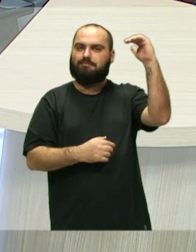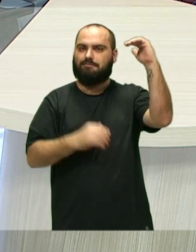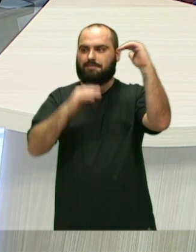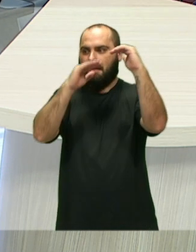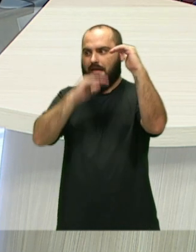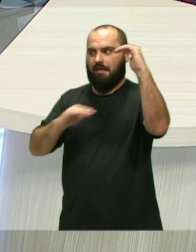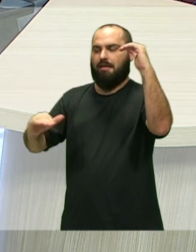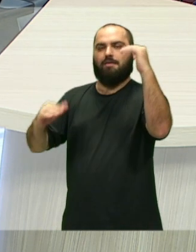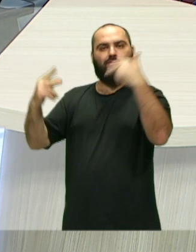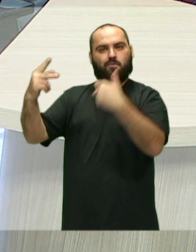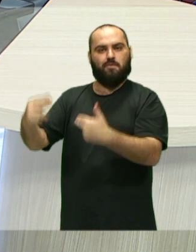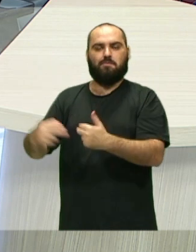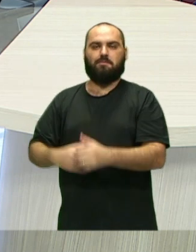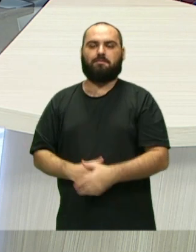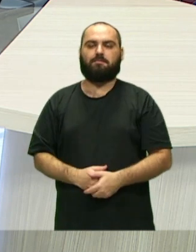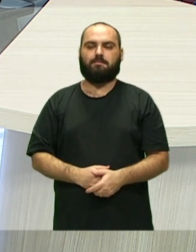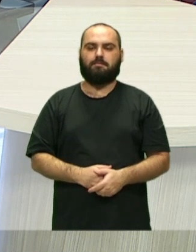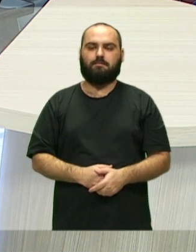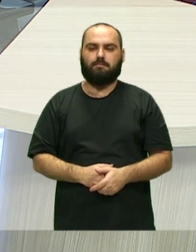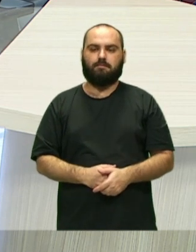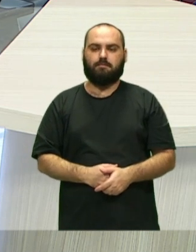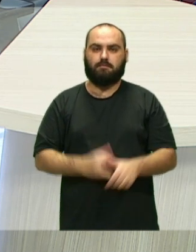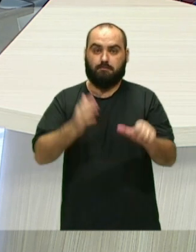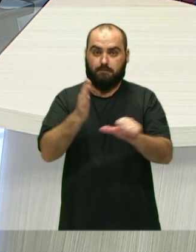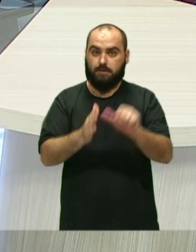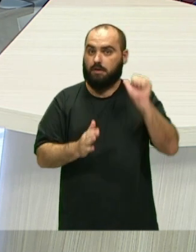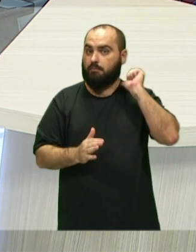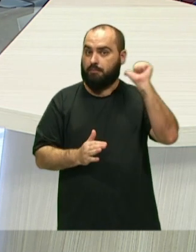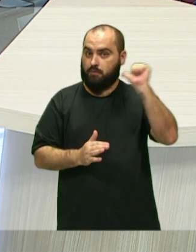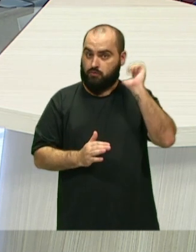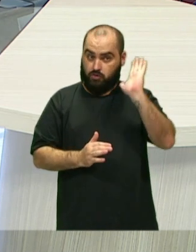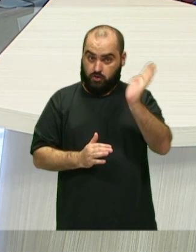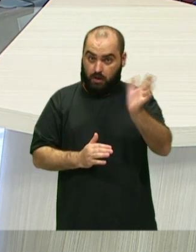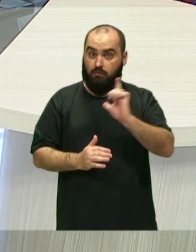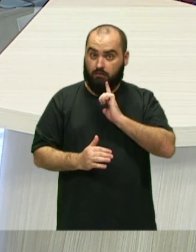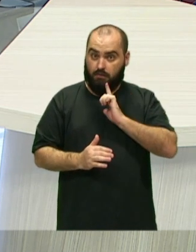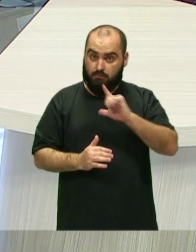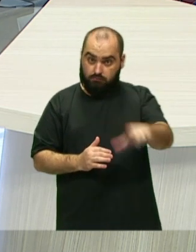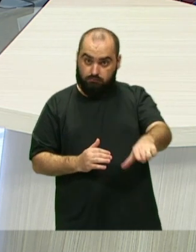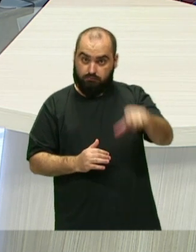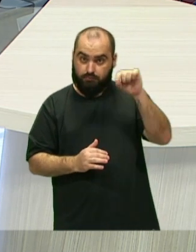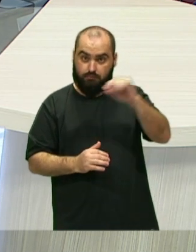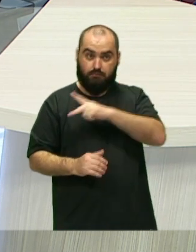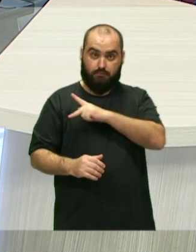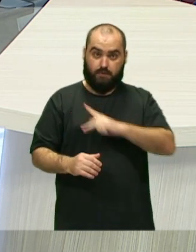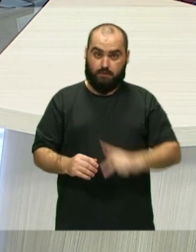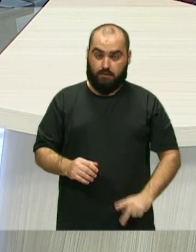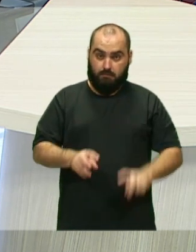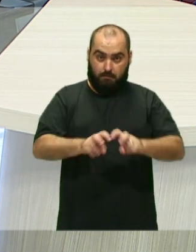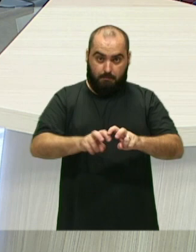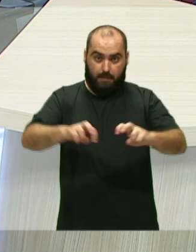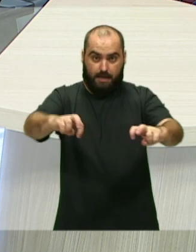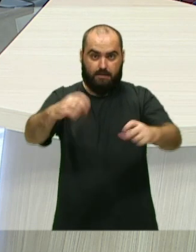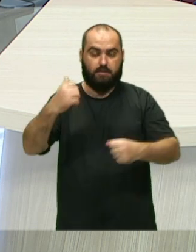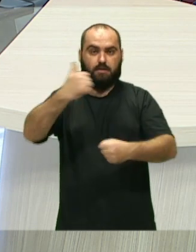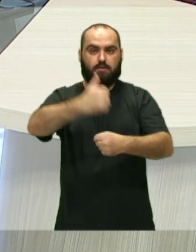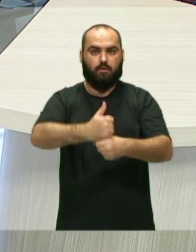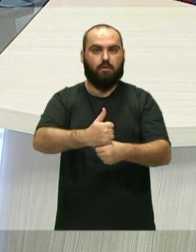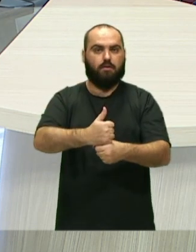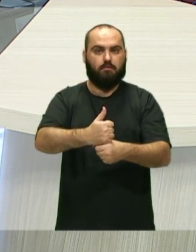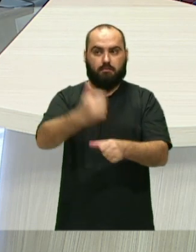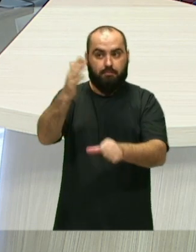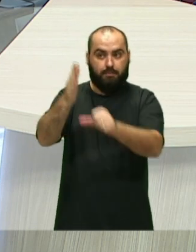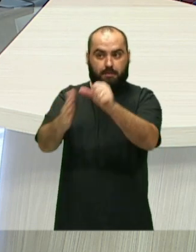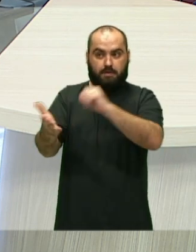e na primeira em abril Já teremos Então essa definição do presidente da mesa diretora Presidente vice primeiro